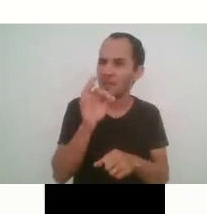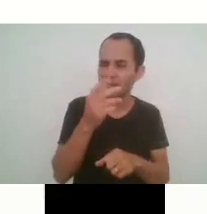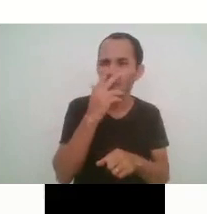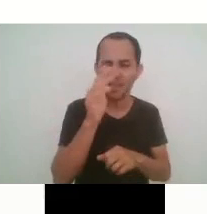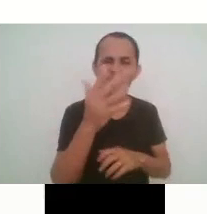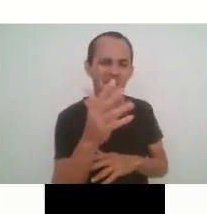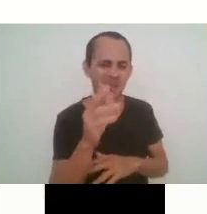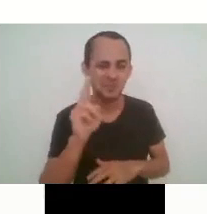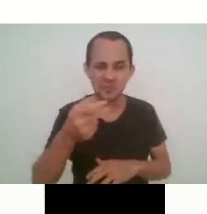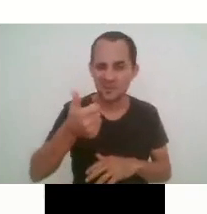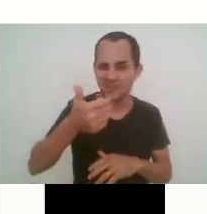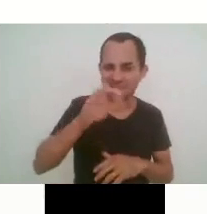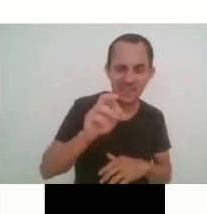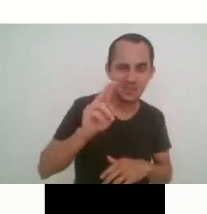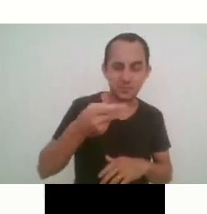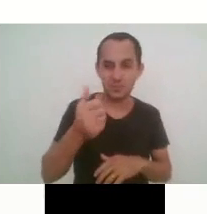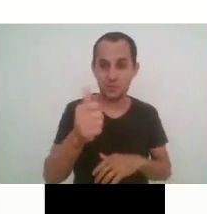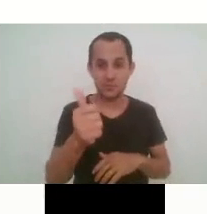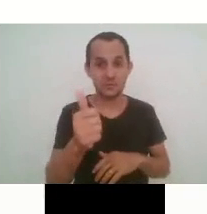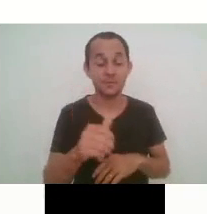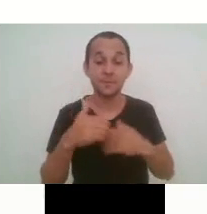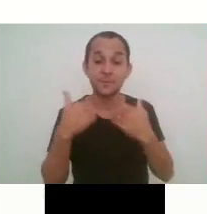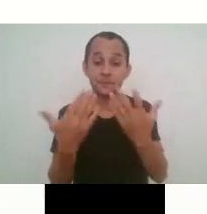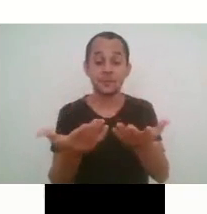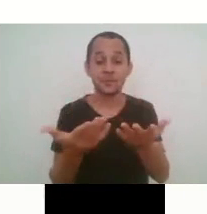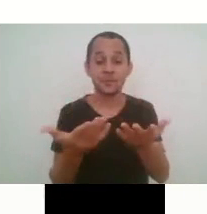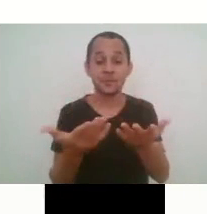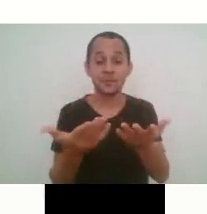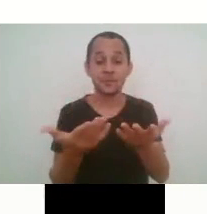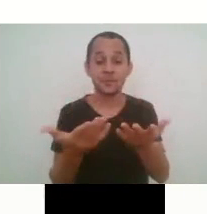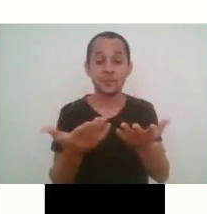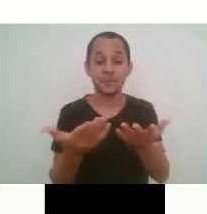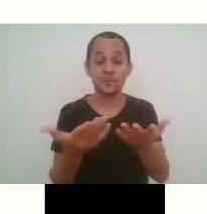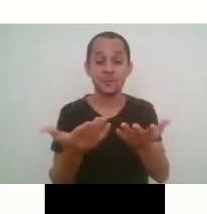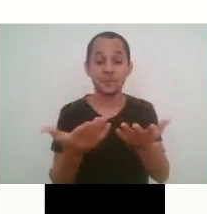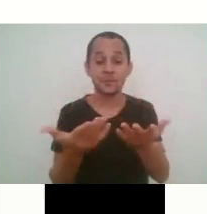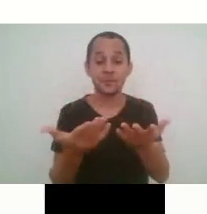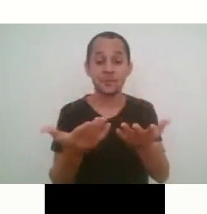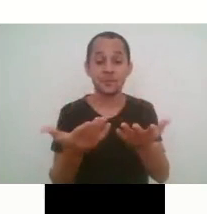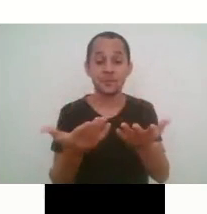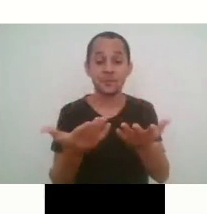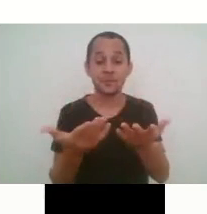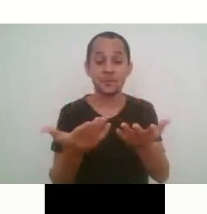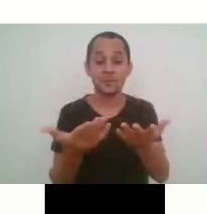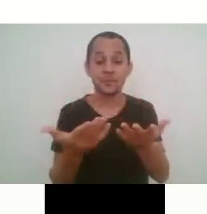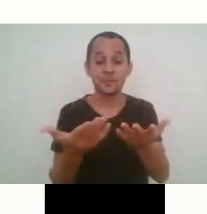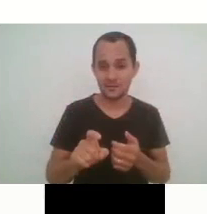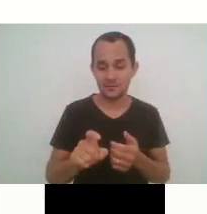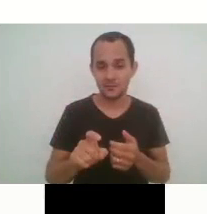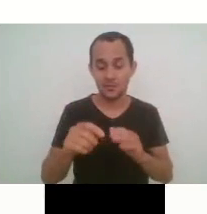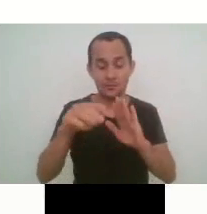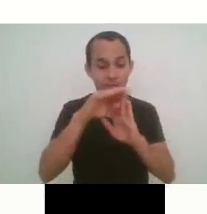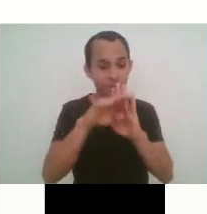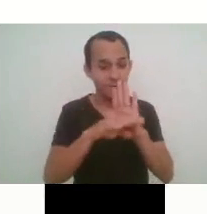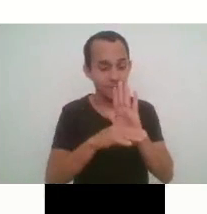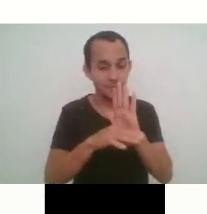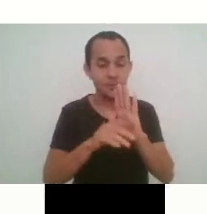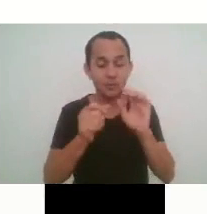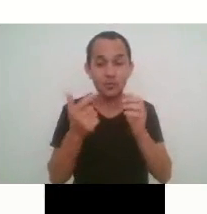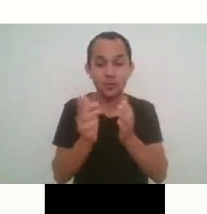2010, 2011. E no Linux veio, não tinha acessibilidade. Então,